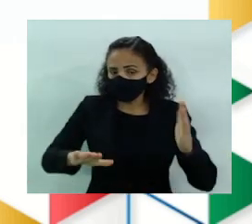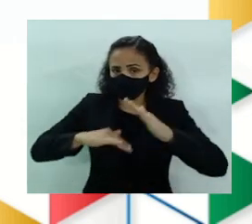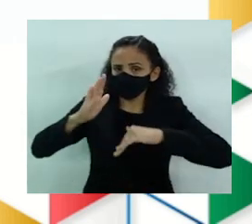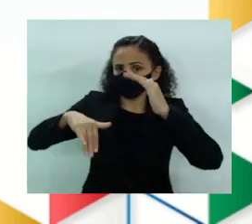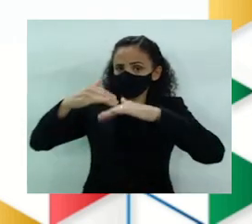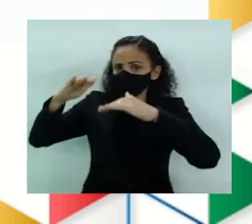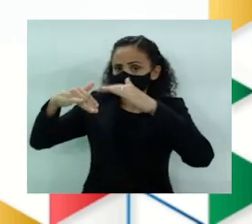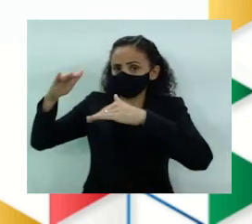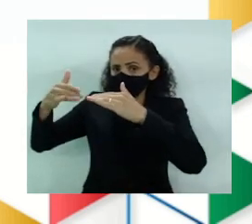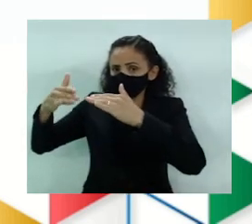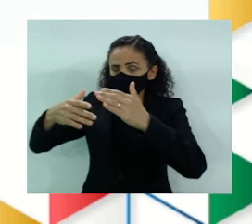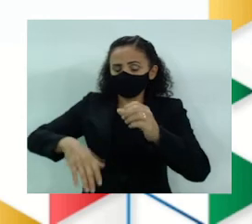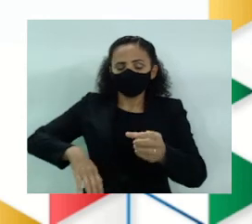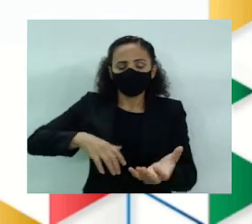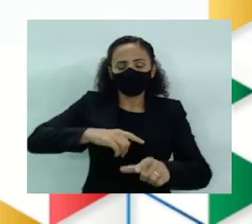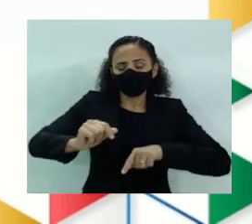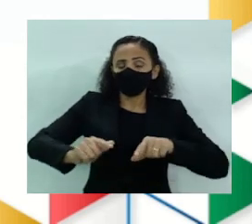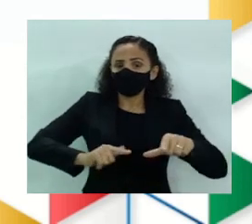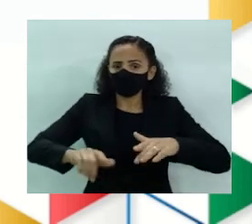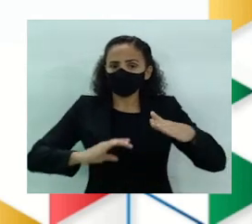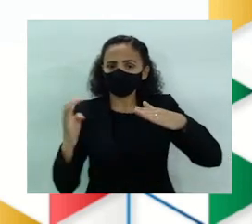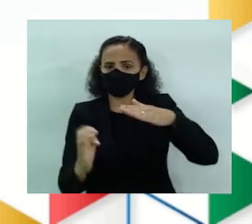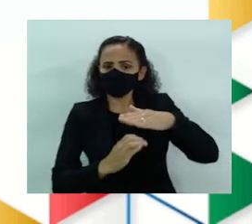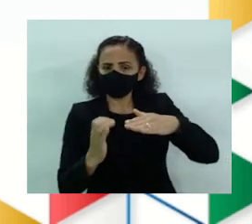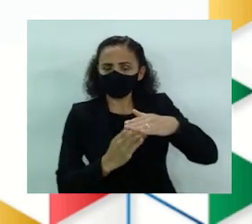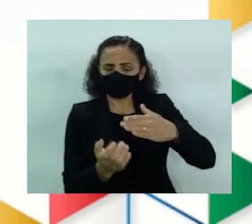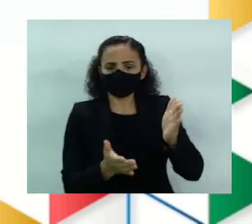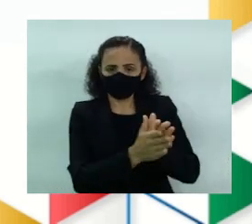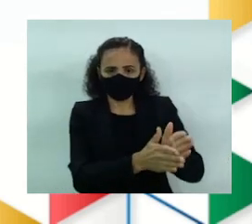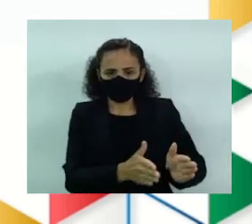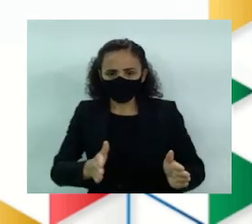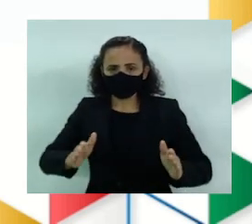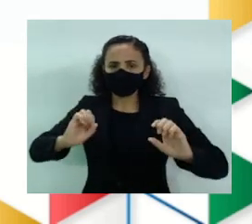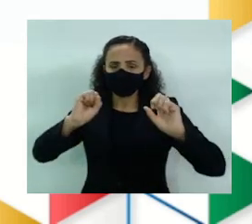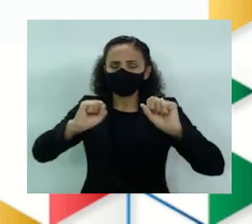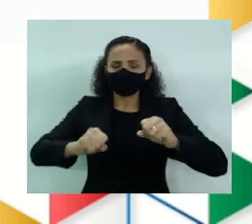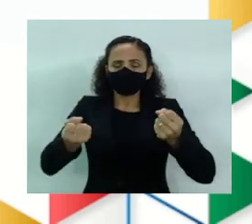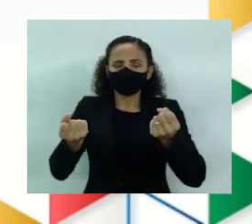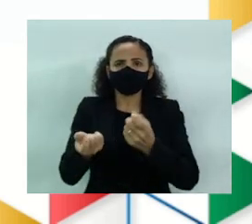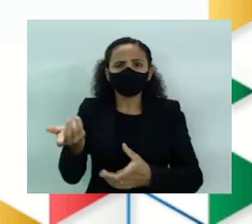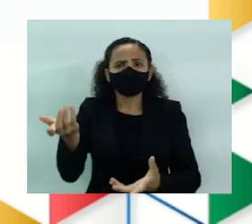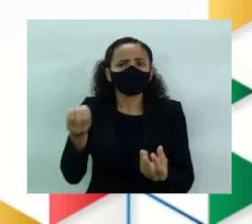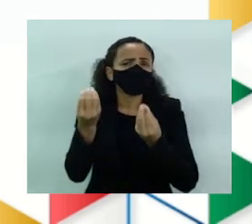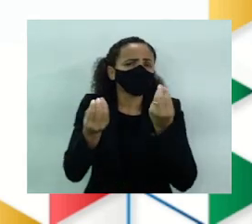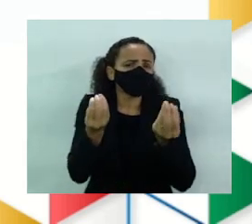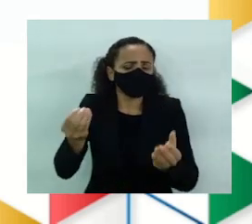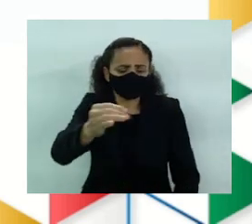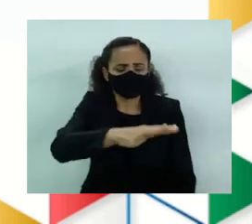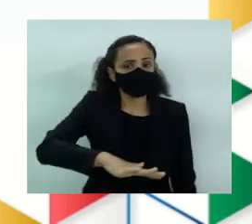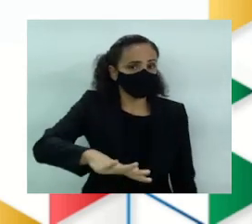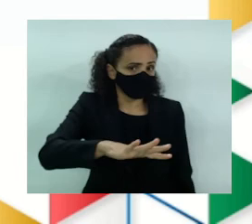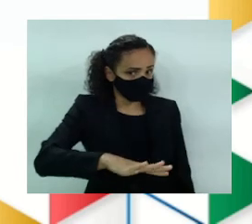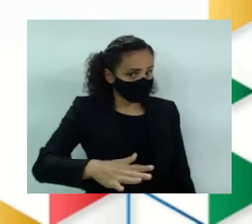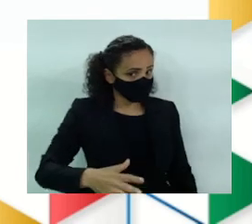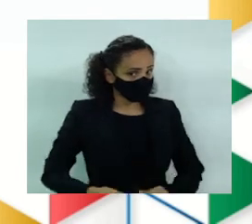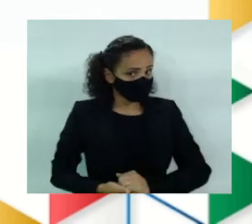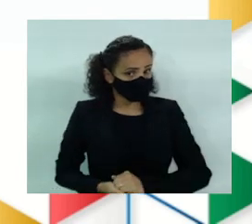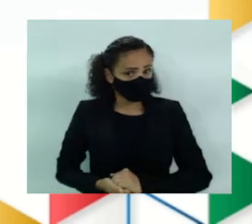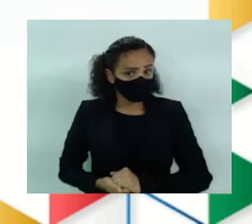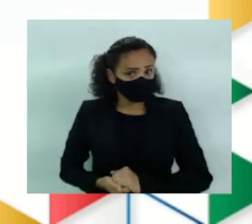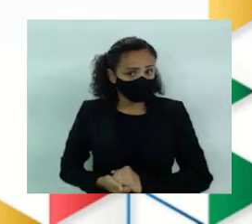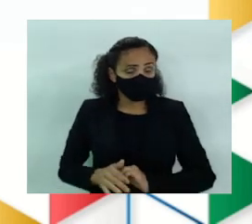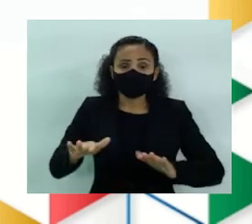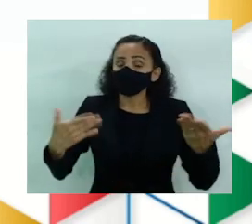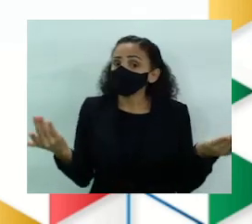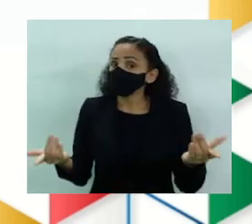produzido. A atividade industrial tem contribuído para produzir de forma intensa e preocupante quais ambientes?